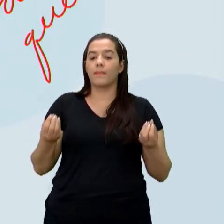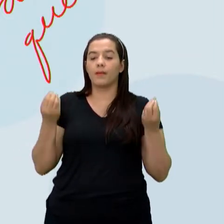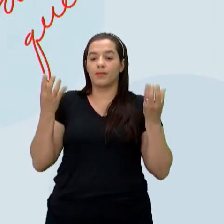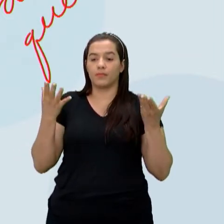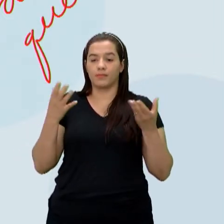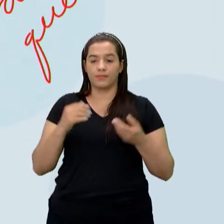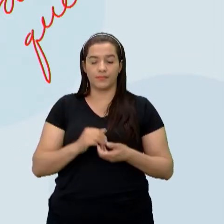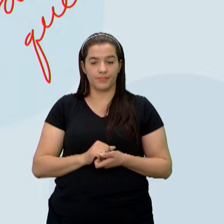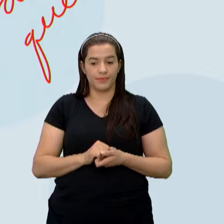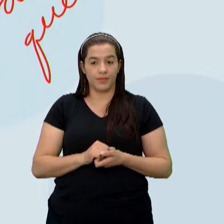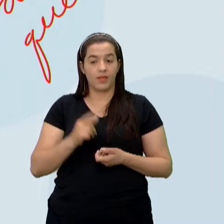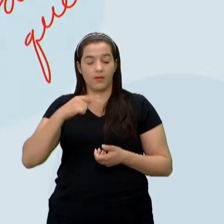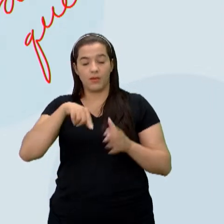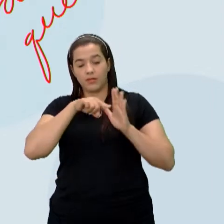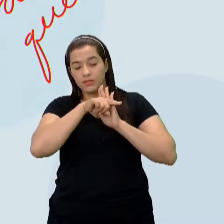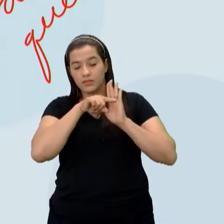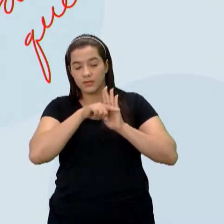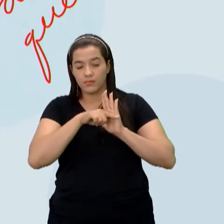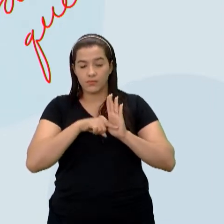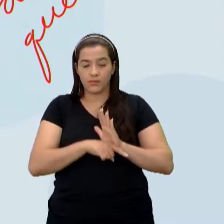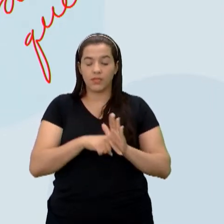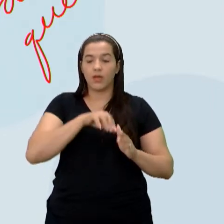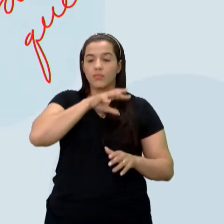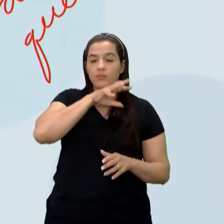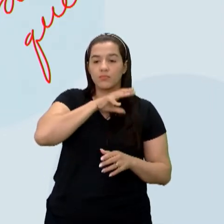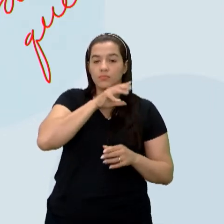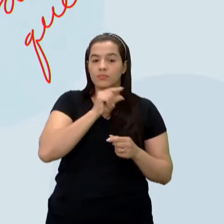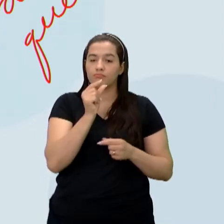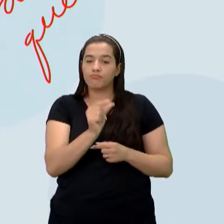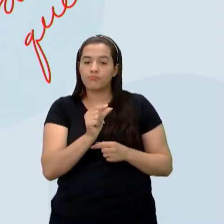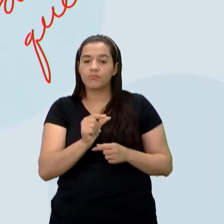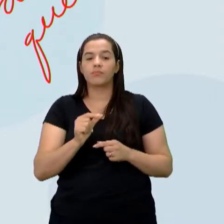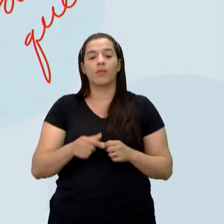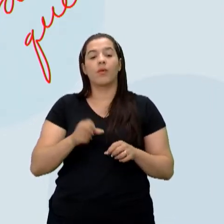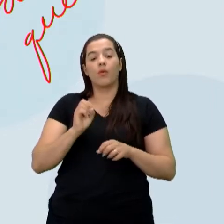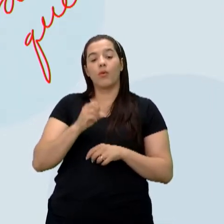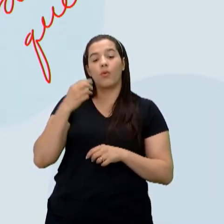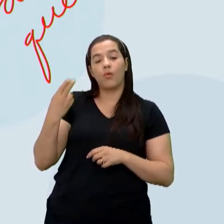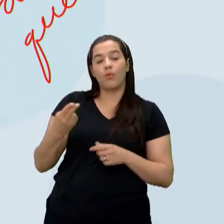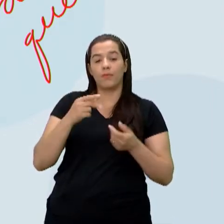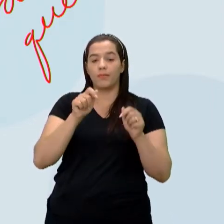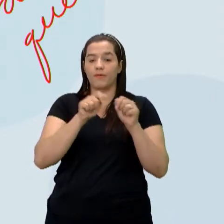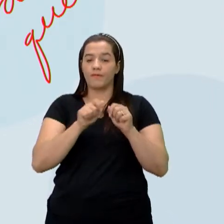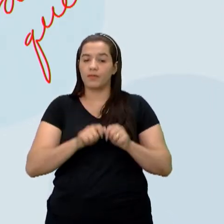quê? Para examinar os menores animais, para formar